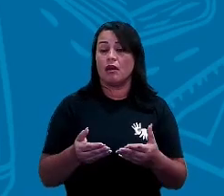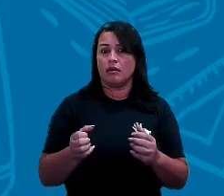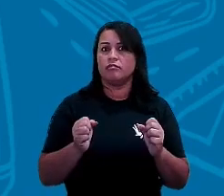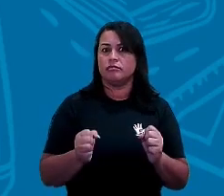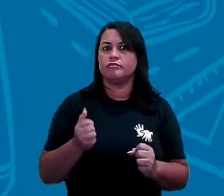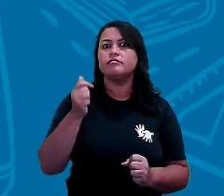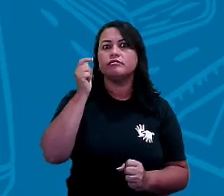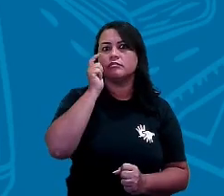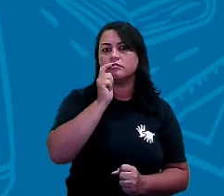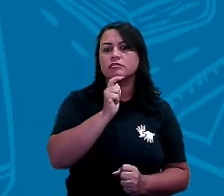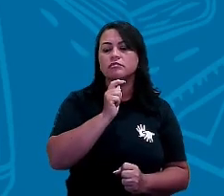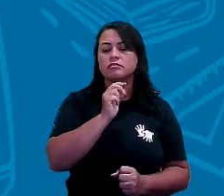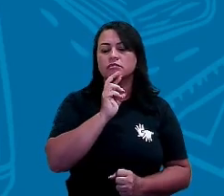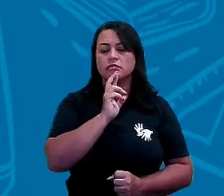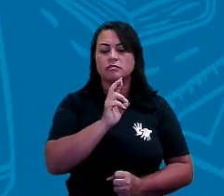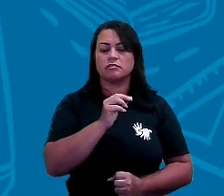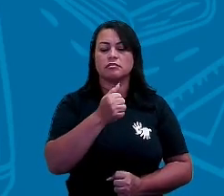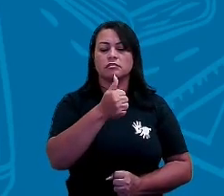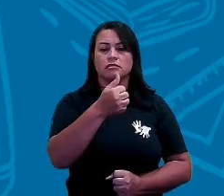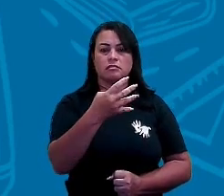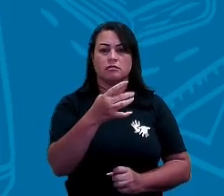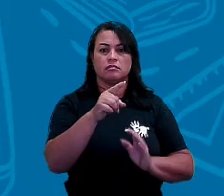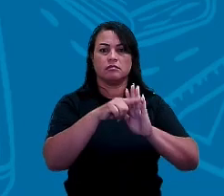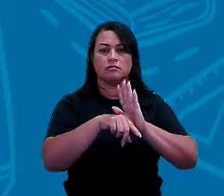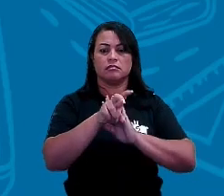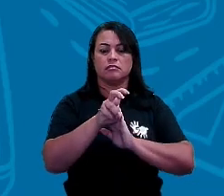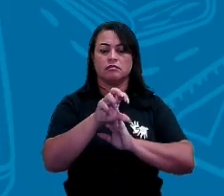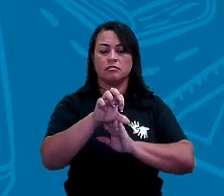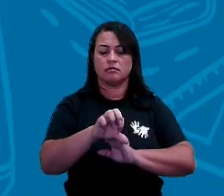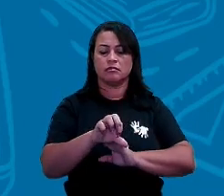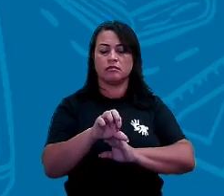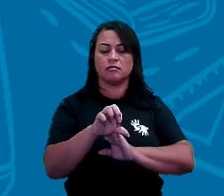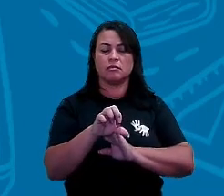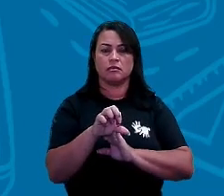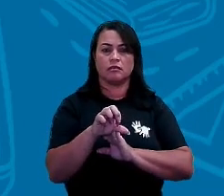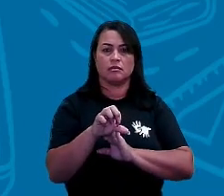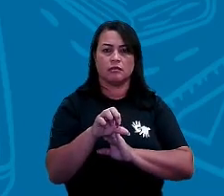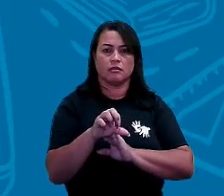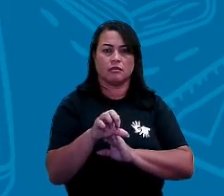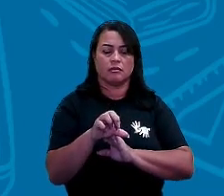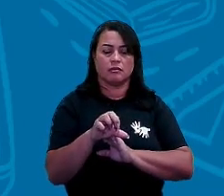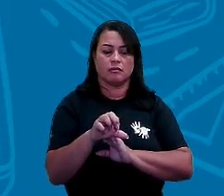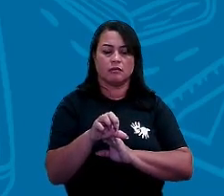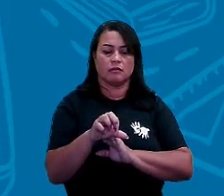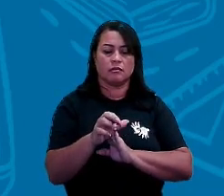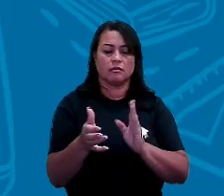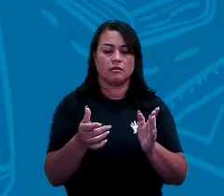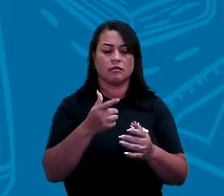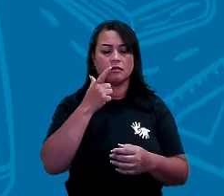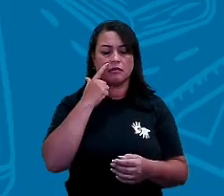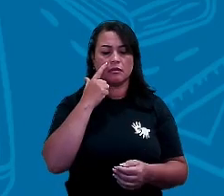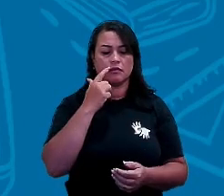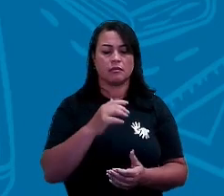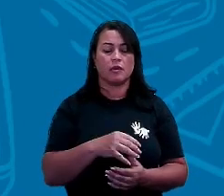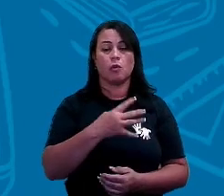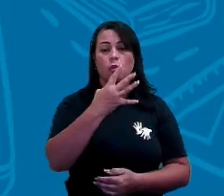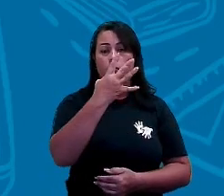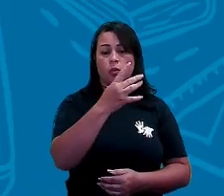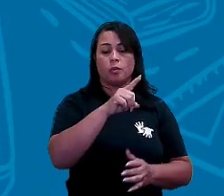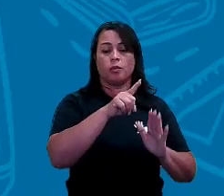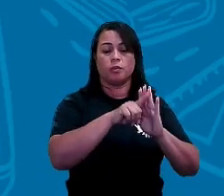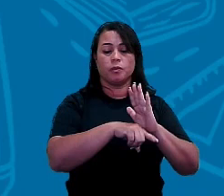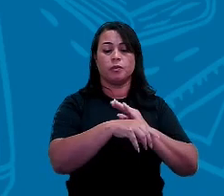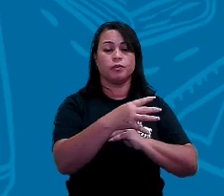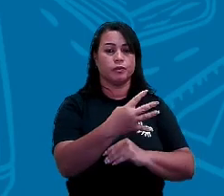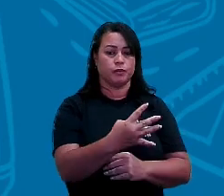consigo fazer 14 menos 5, 9. E aí, o resto, a gente segue normalmente. 4